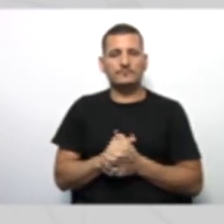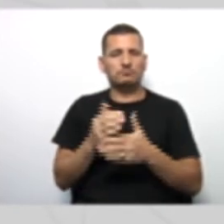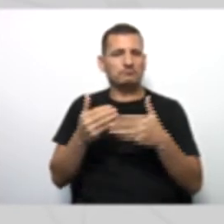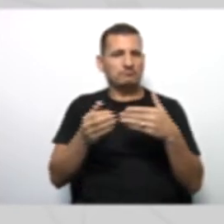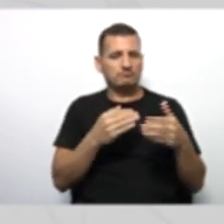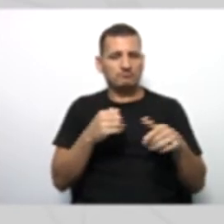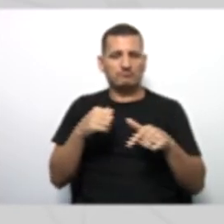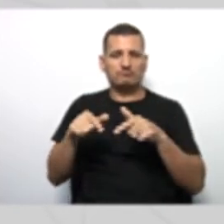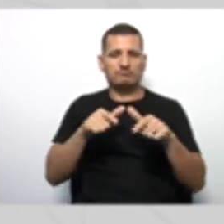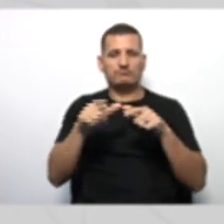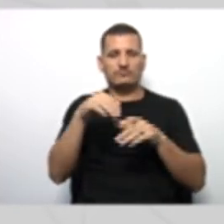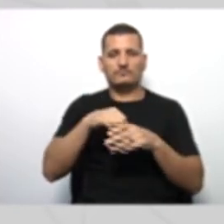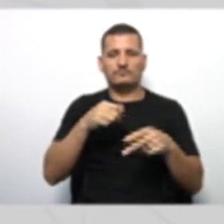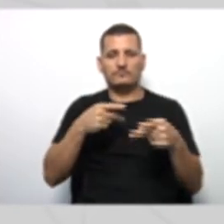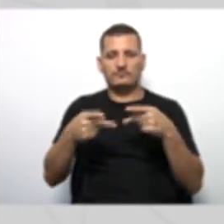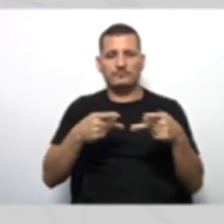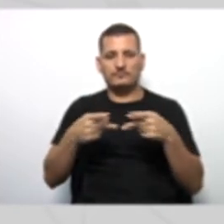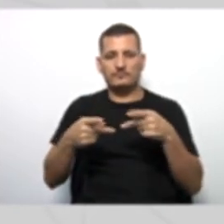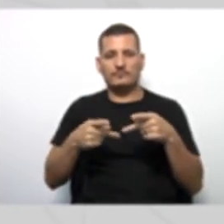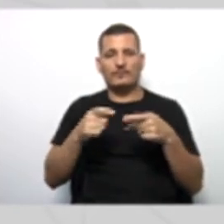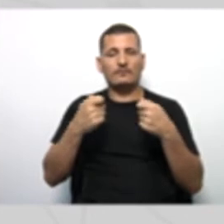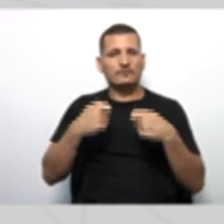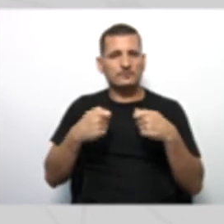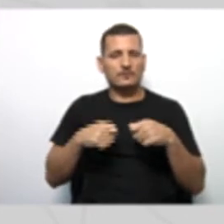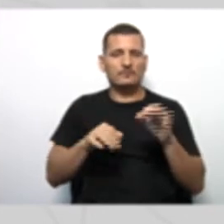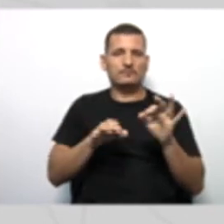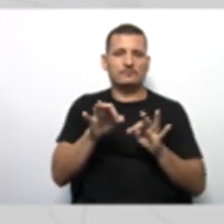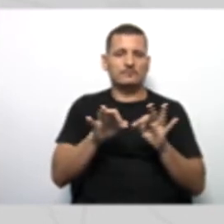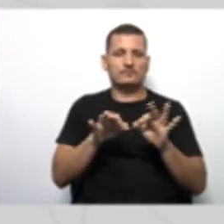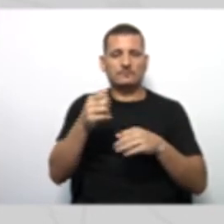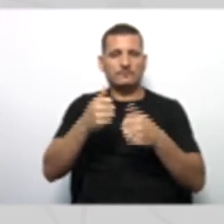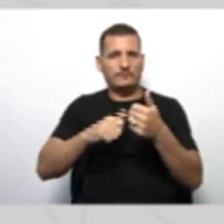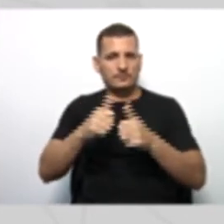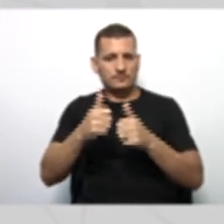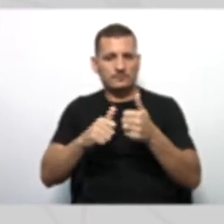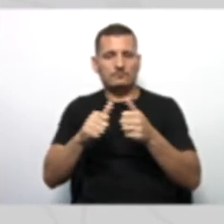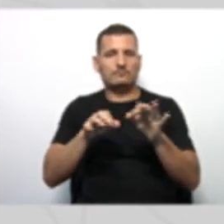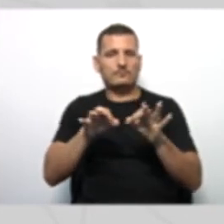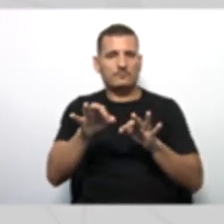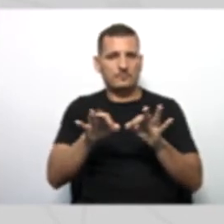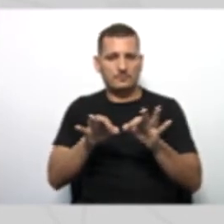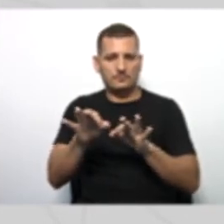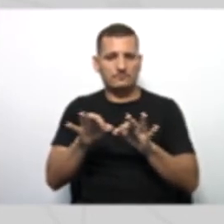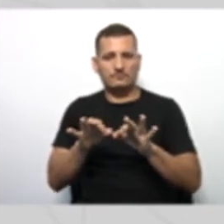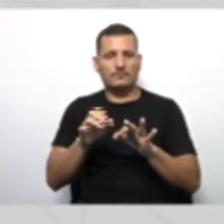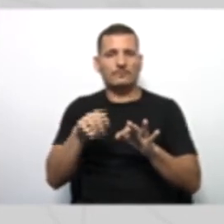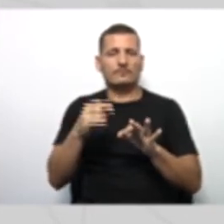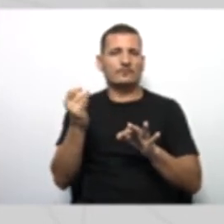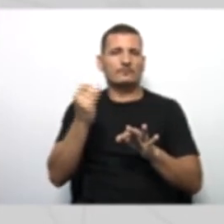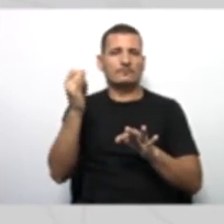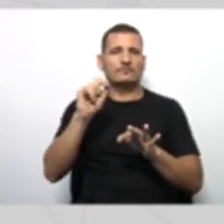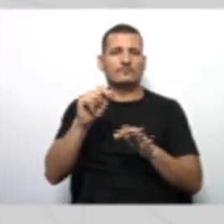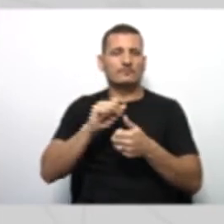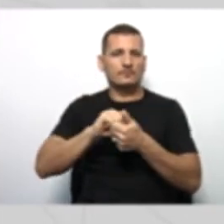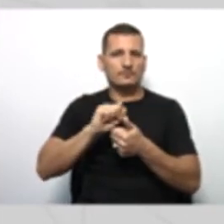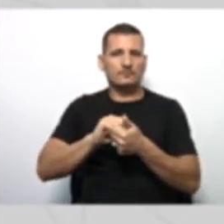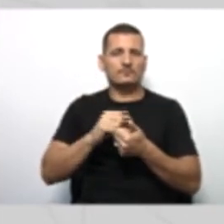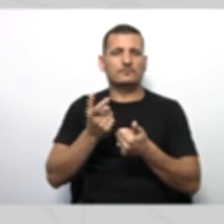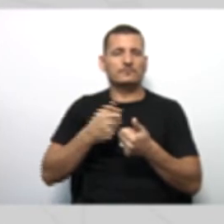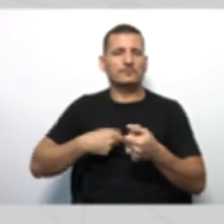projeto. O que fazer? Iniciar as ações previamente definidas, ou seja, não tem aquela elaboração do plano de